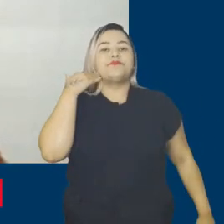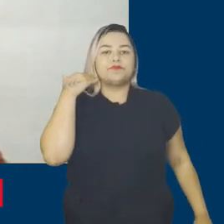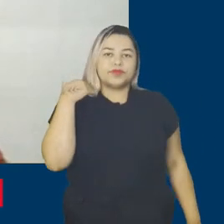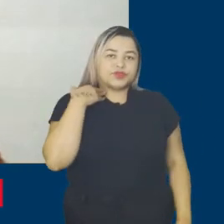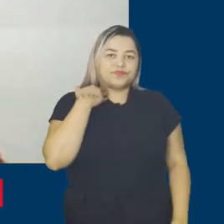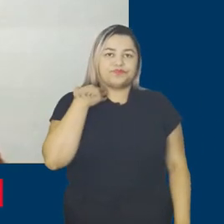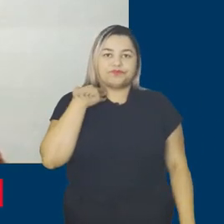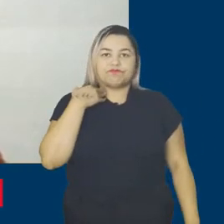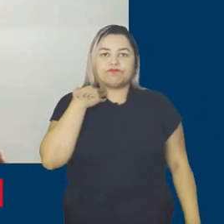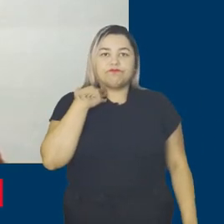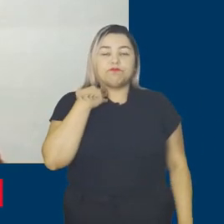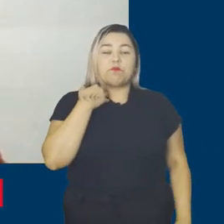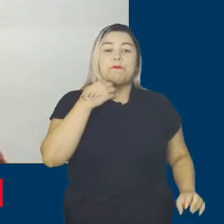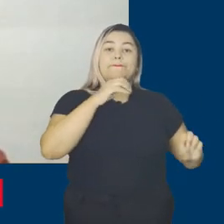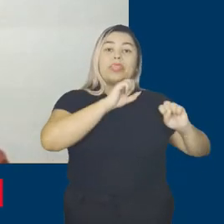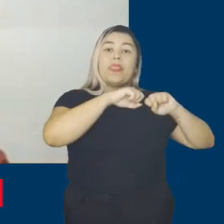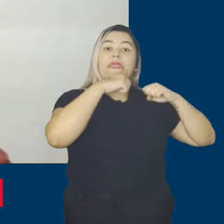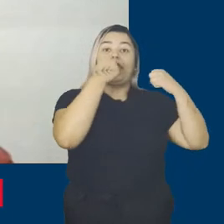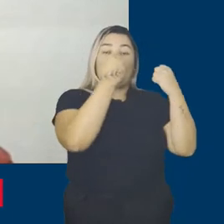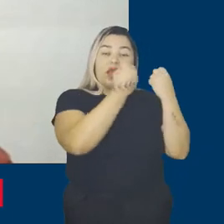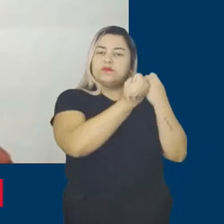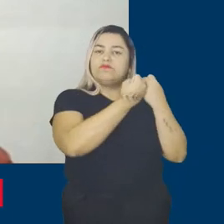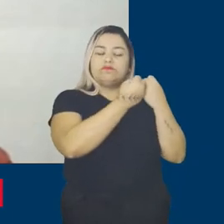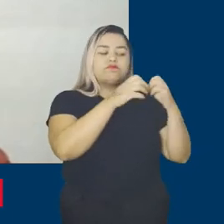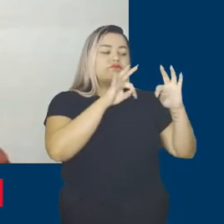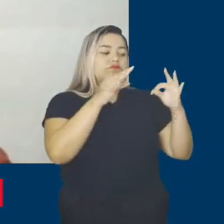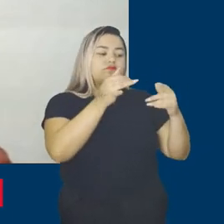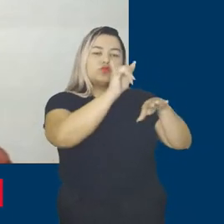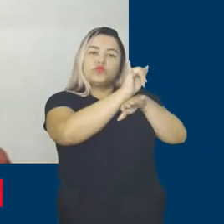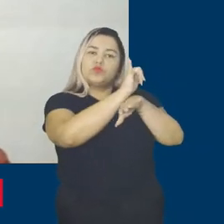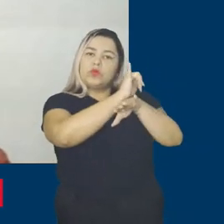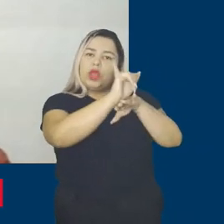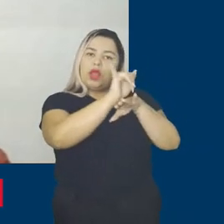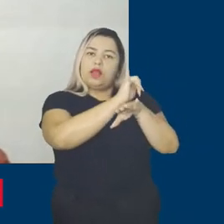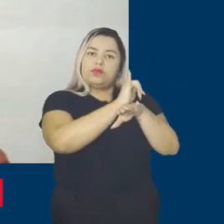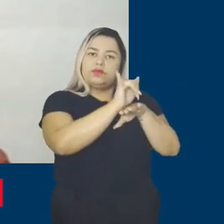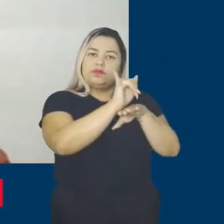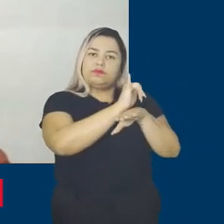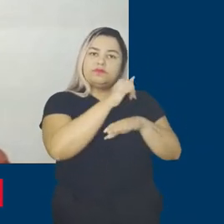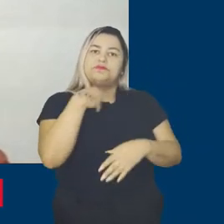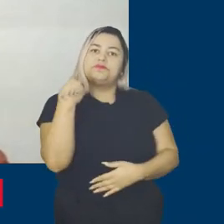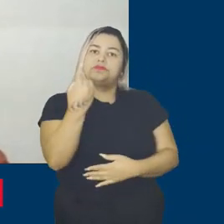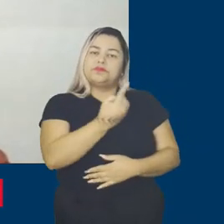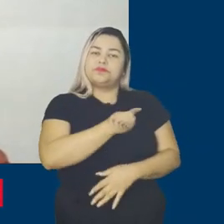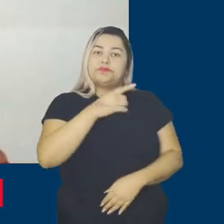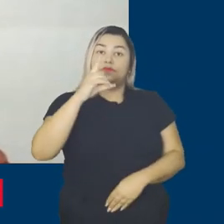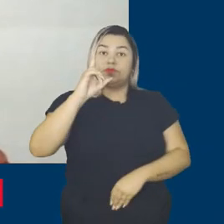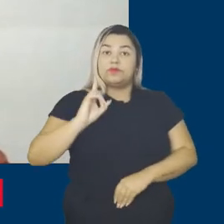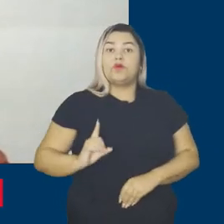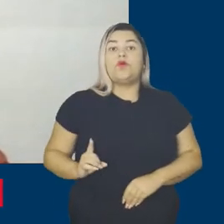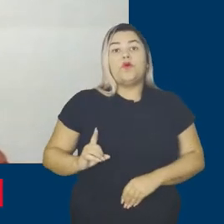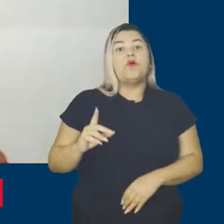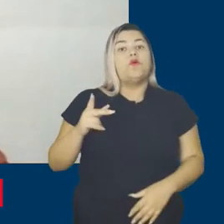Na verdade, o seminário faz parte de toda uma estratégia que nós, da diretoria, o presidente Mercadante e a